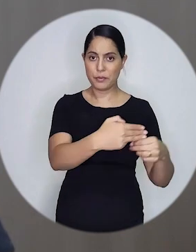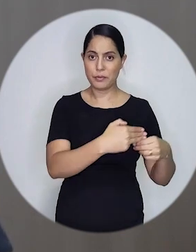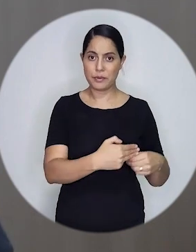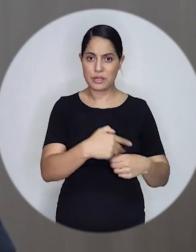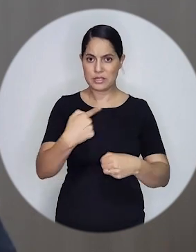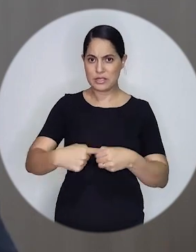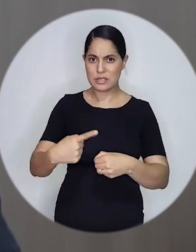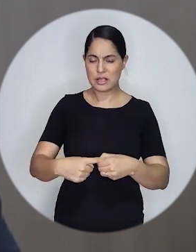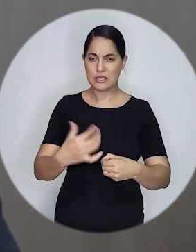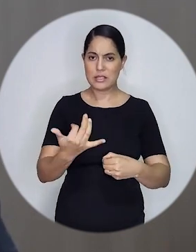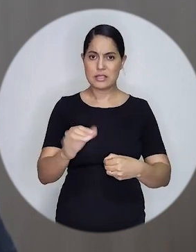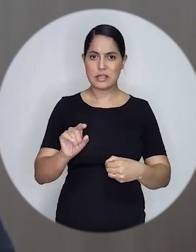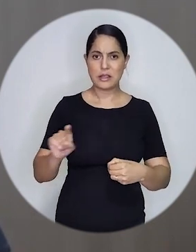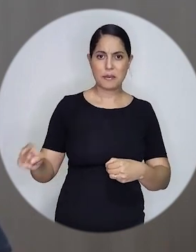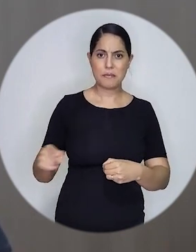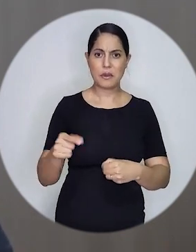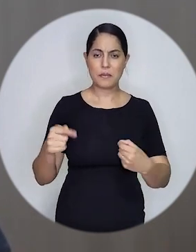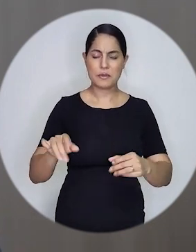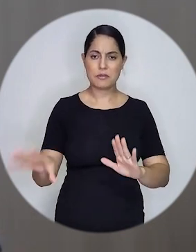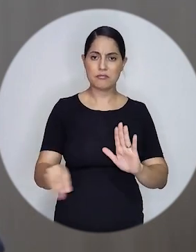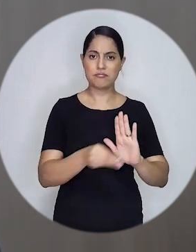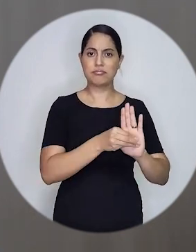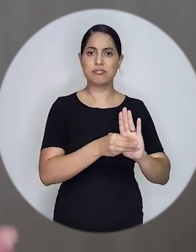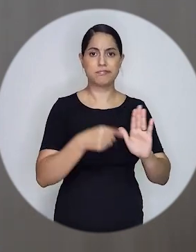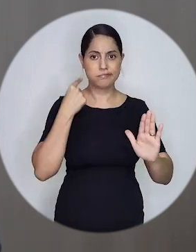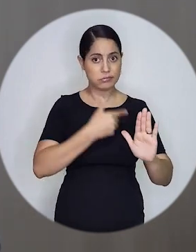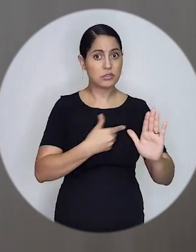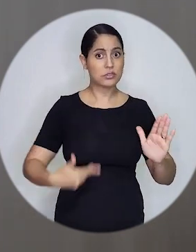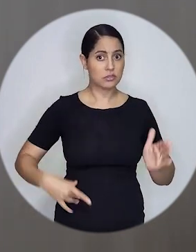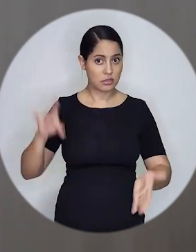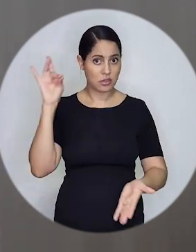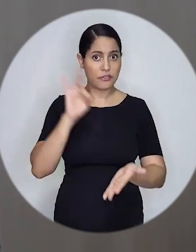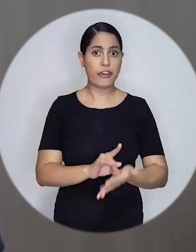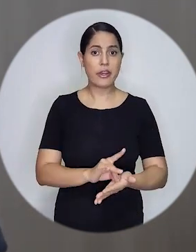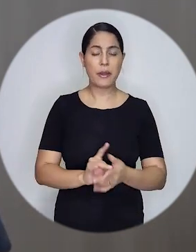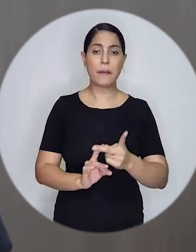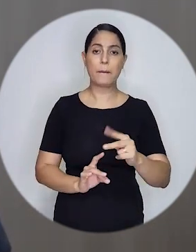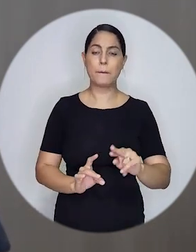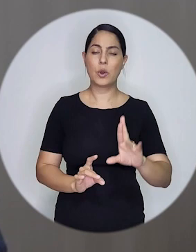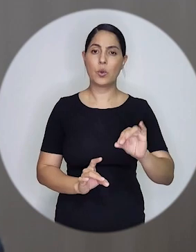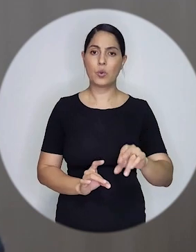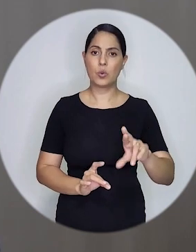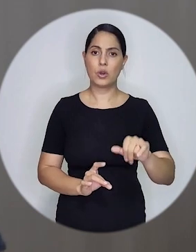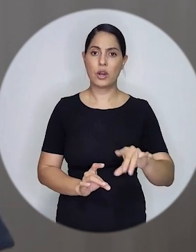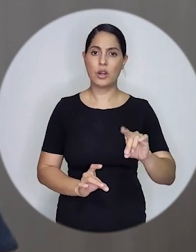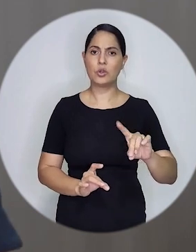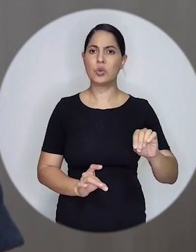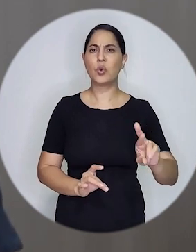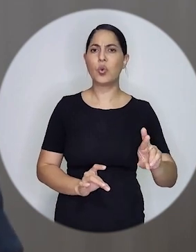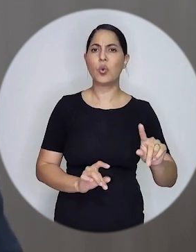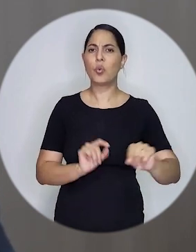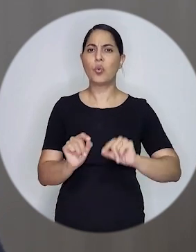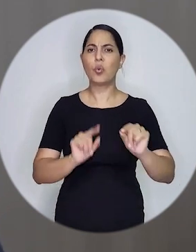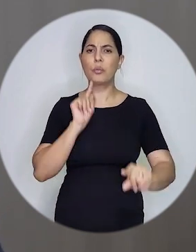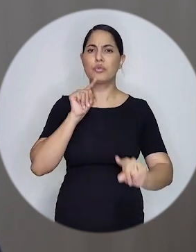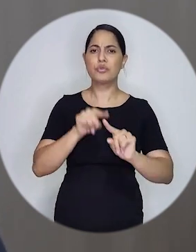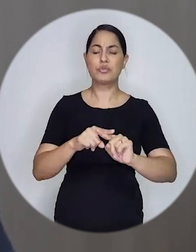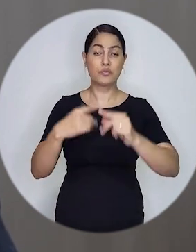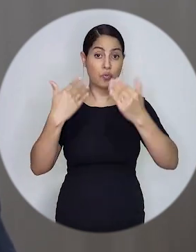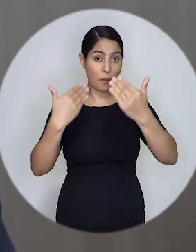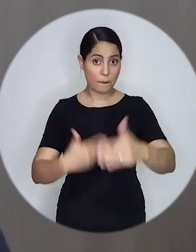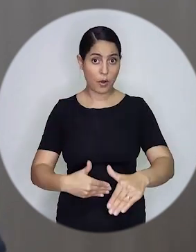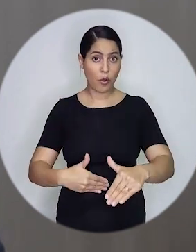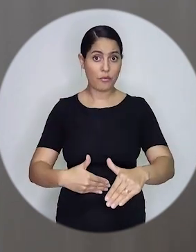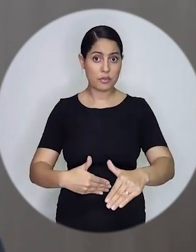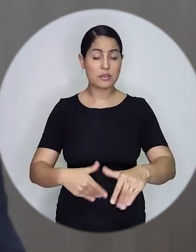em cidades com mais de 60 mil habitantes seja incluída na advocacia pública, para que o ingresso na carreira passe a ser por meio de